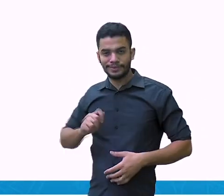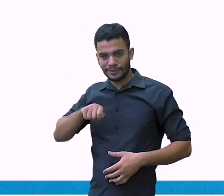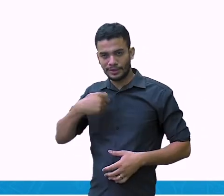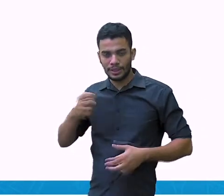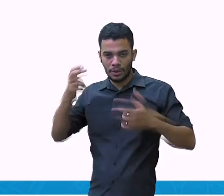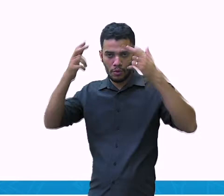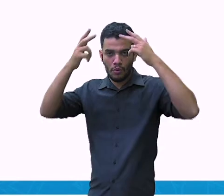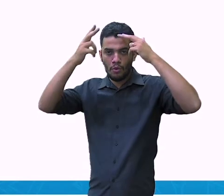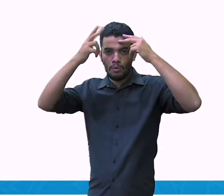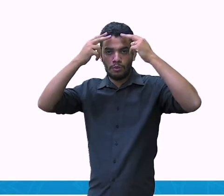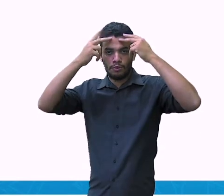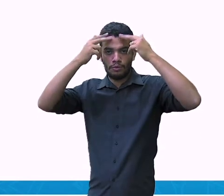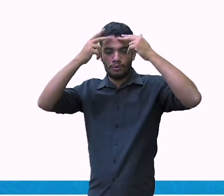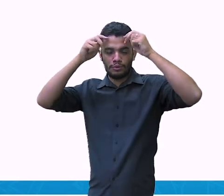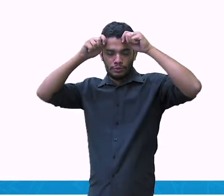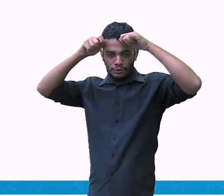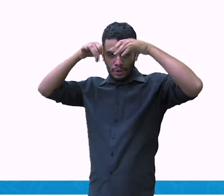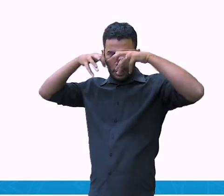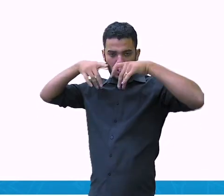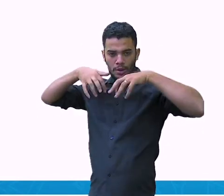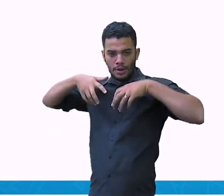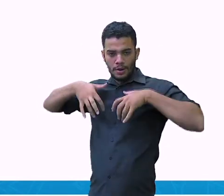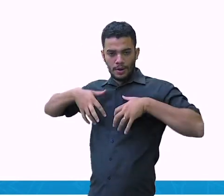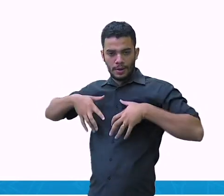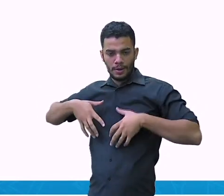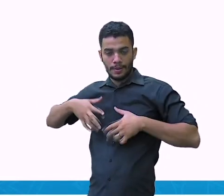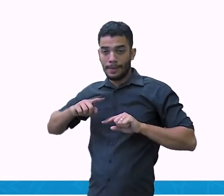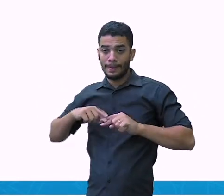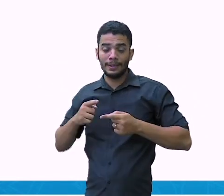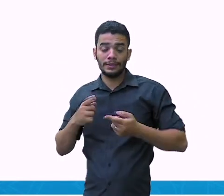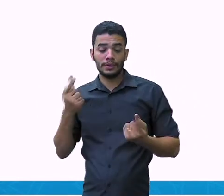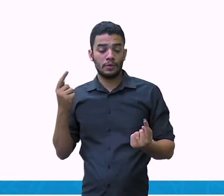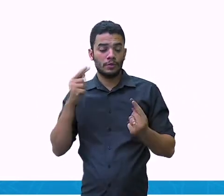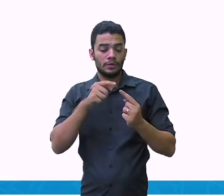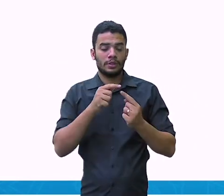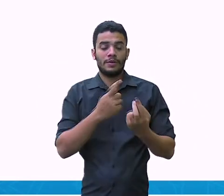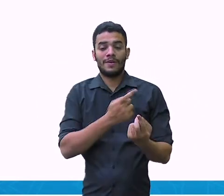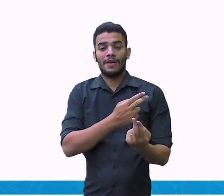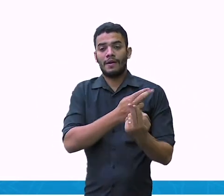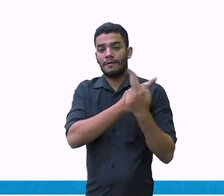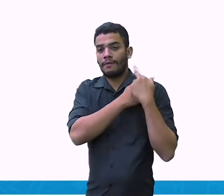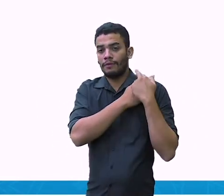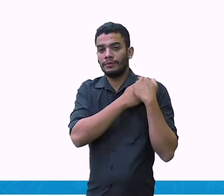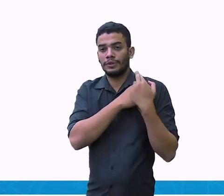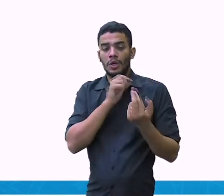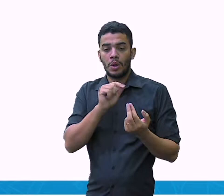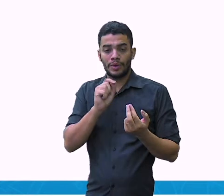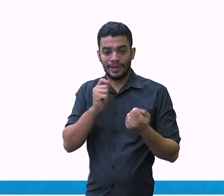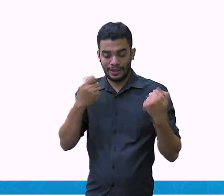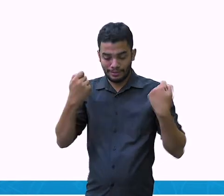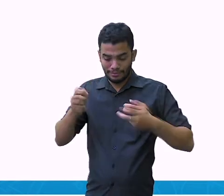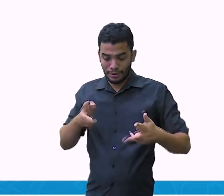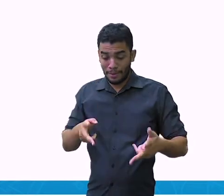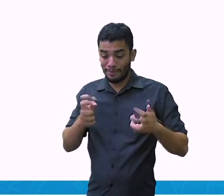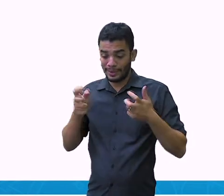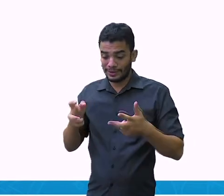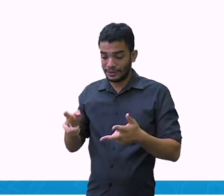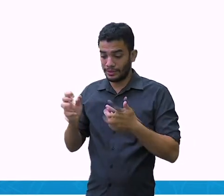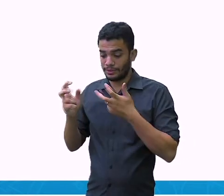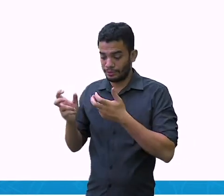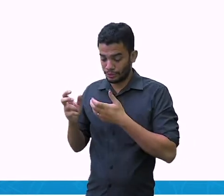a função dela é perceber o que tem no ambiente, tá? Por isso que